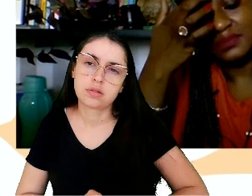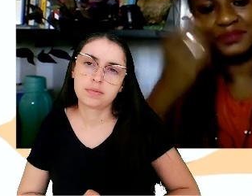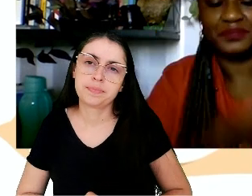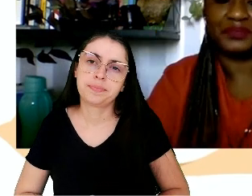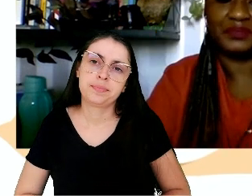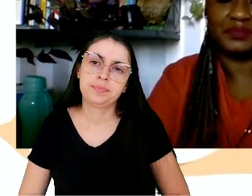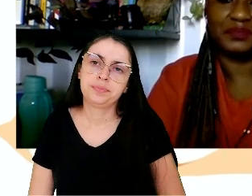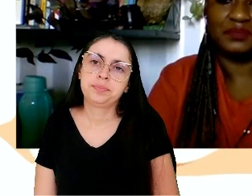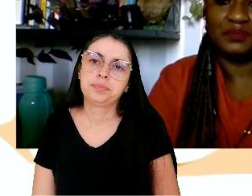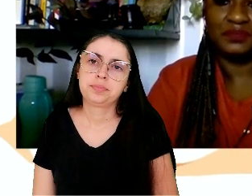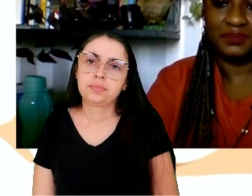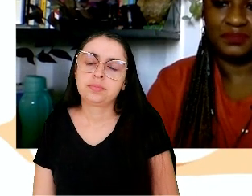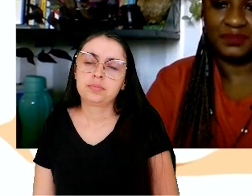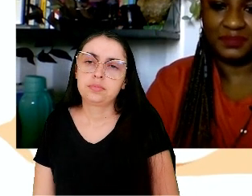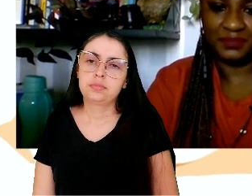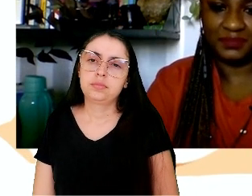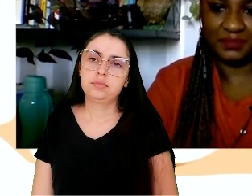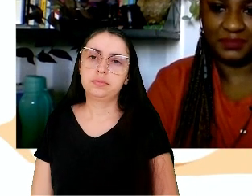coronavírus.